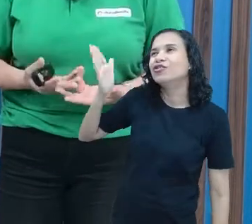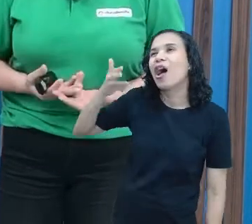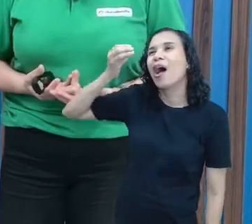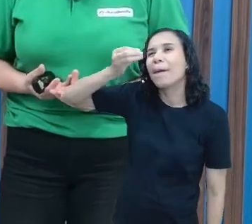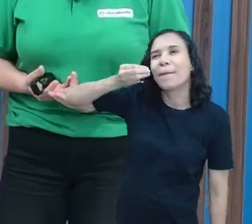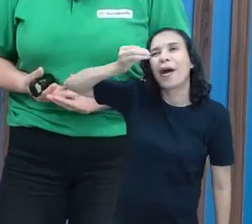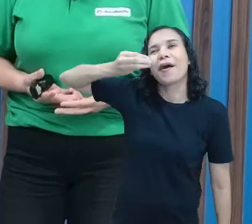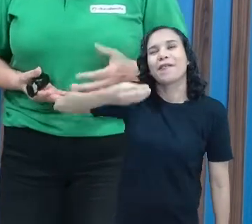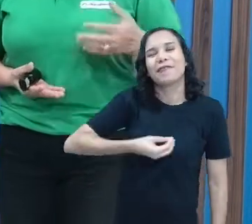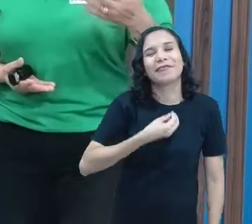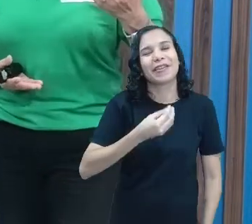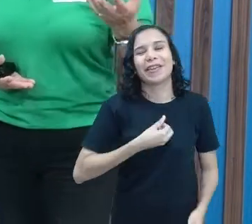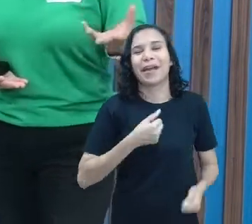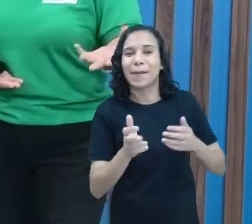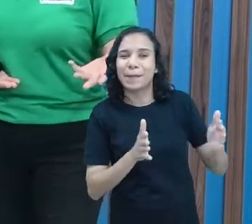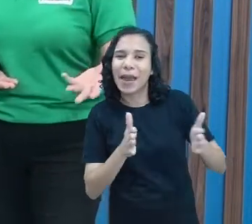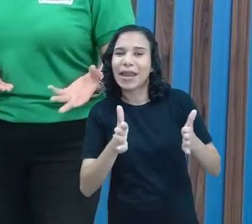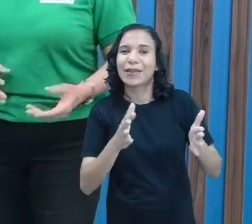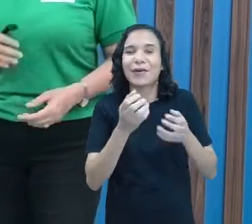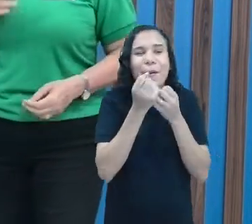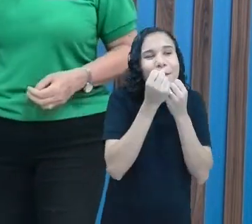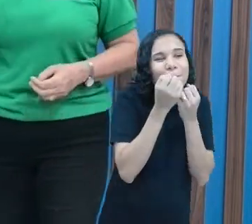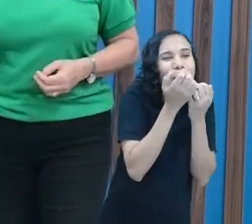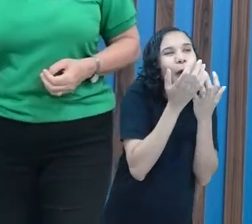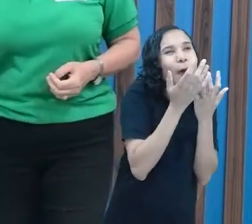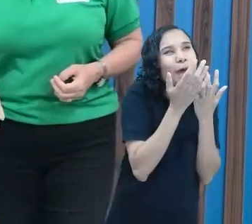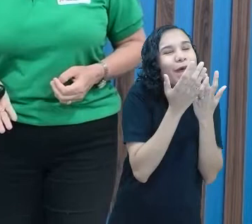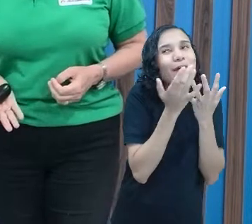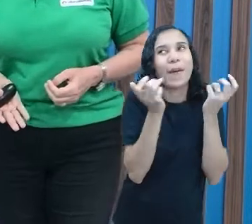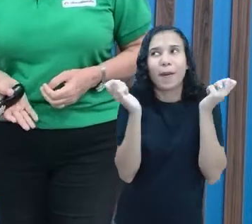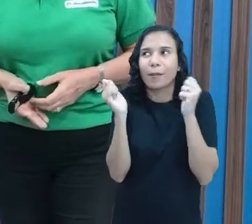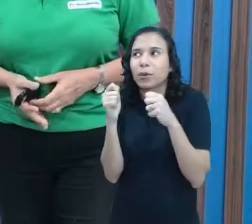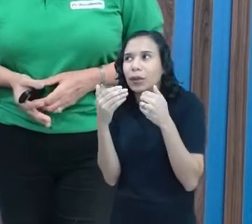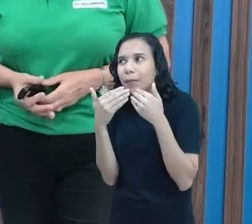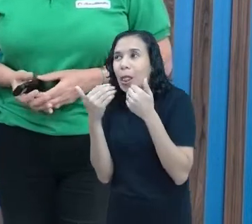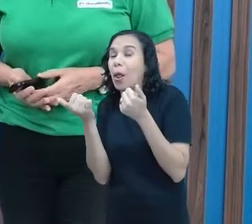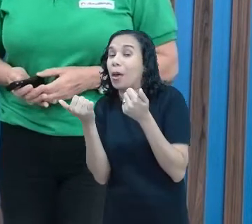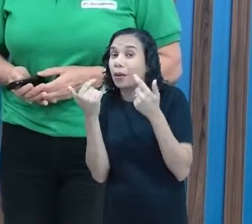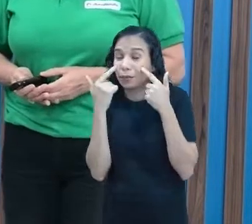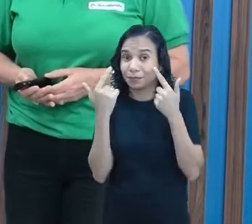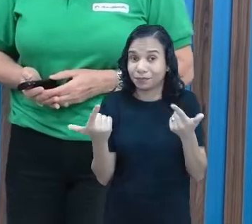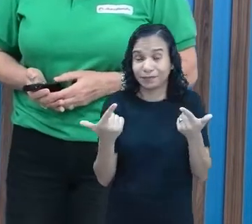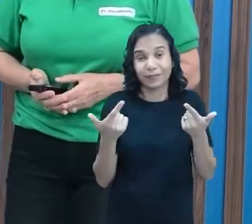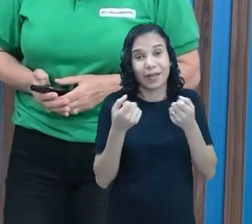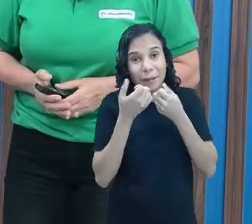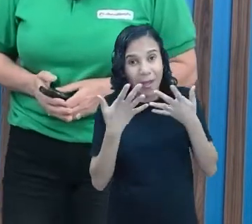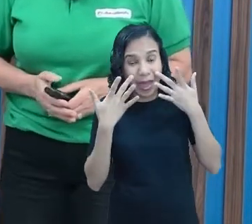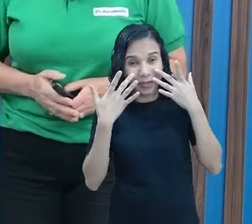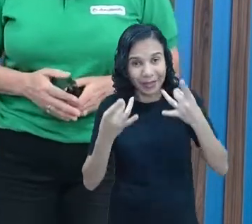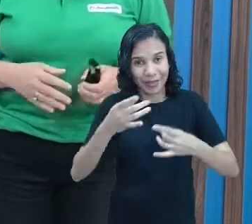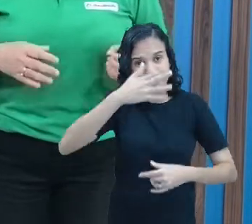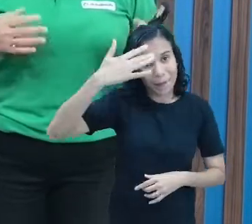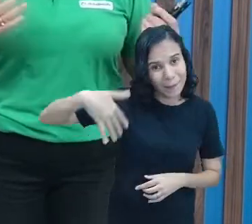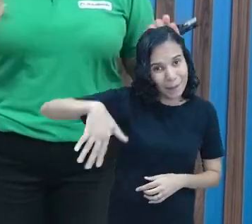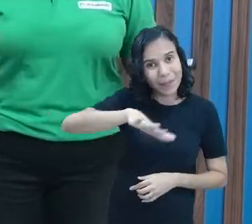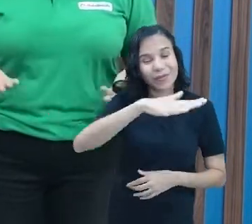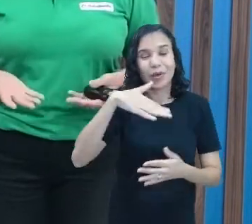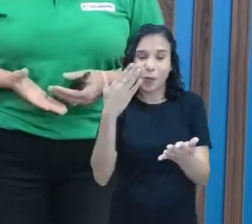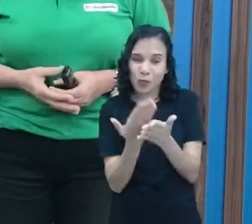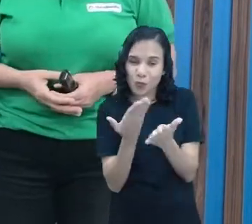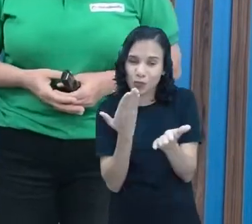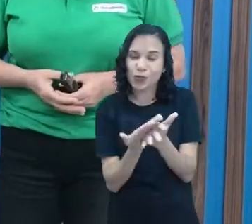passaram nessa fase, a fase que foi boa, a fase que poderia ser melhor. Então fiquem bem atentos, pessoal,